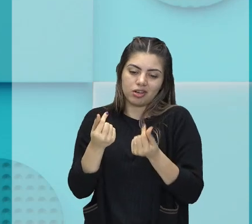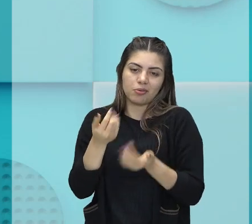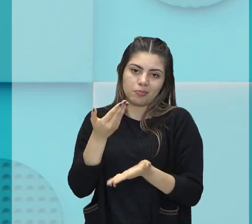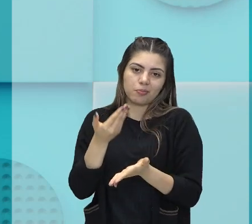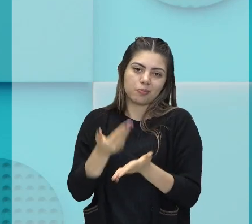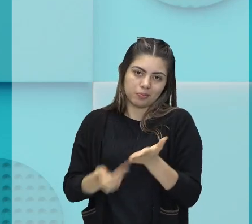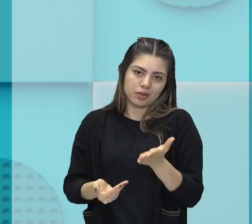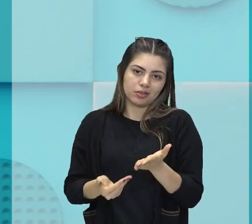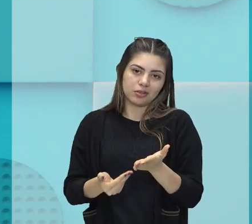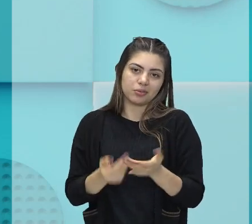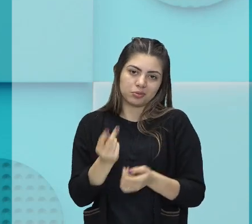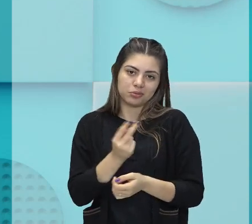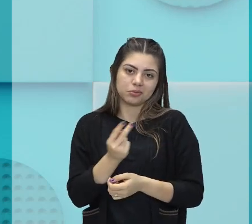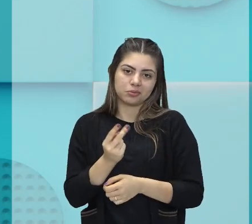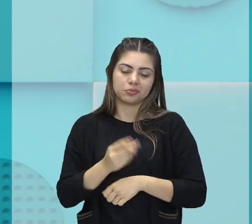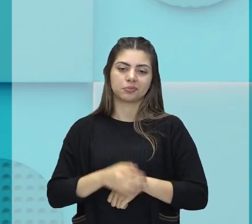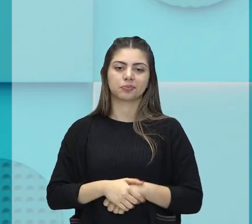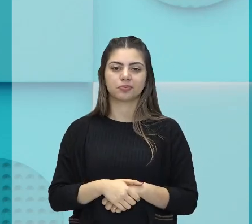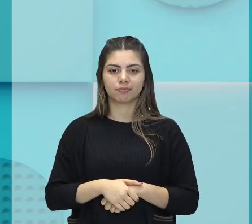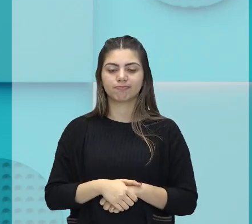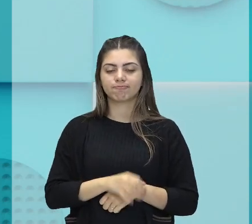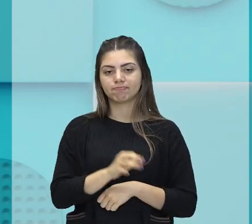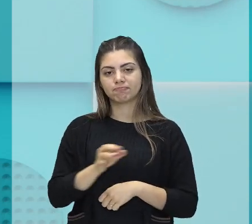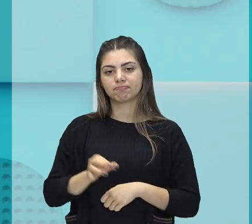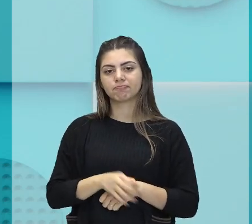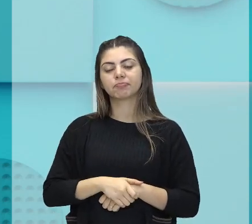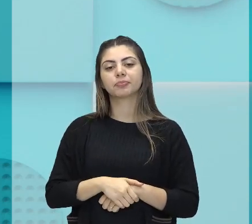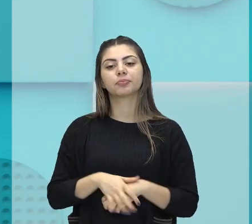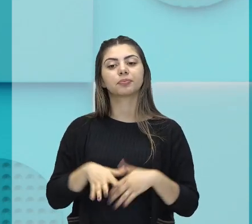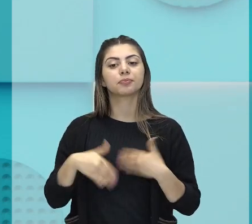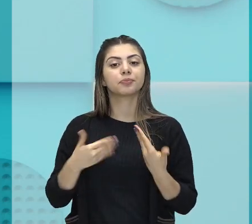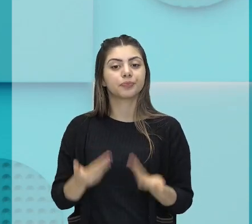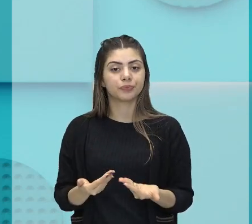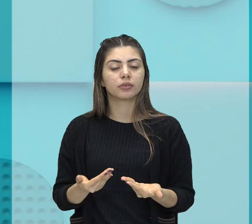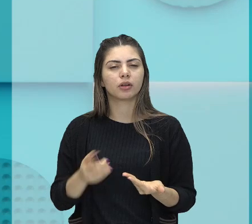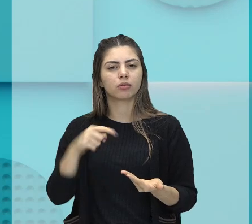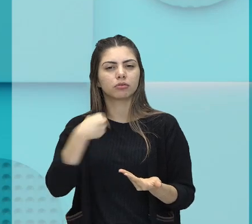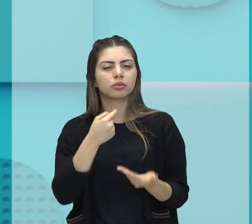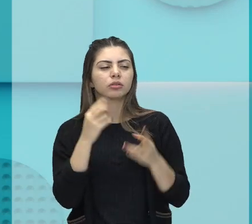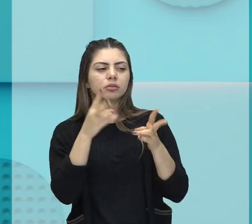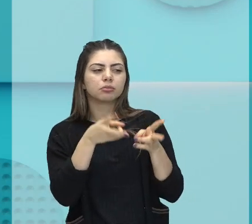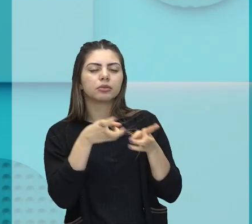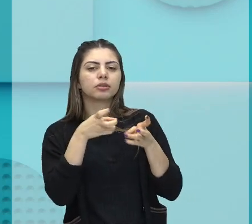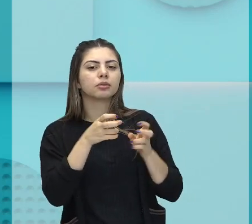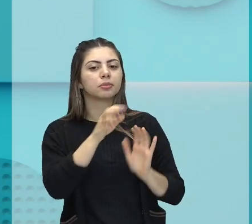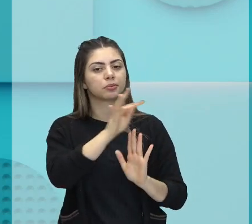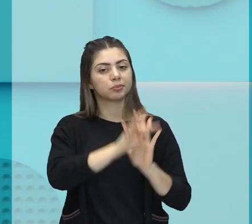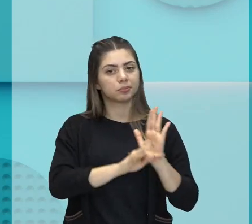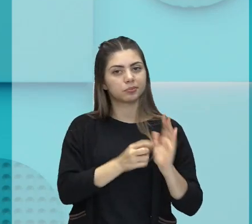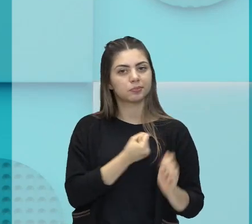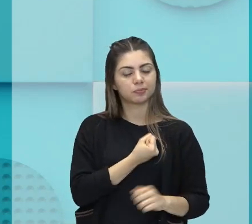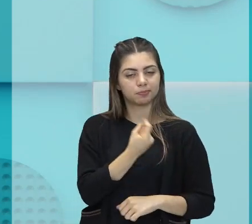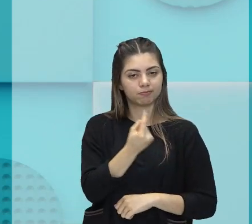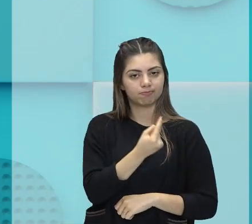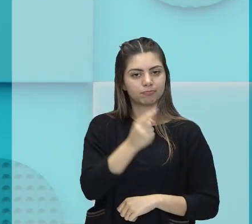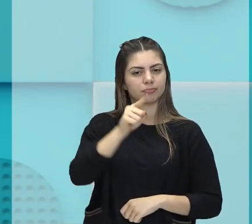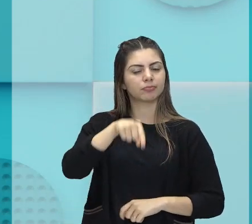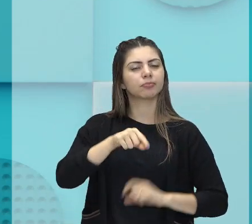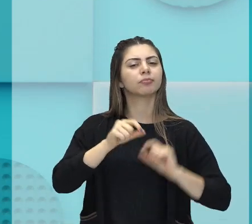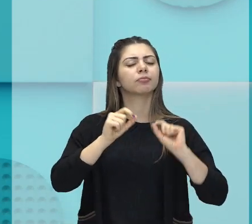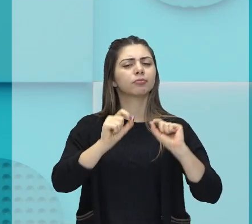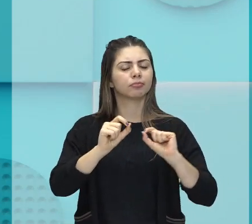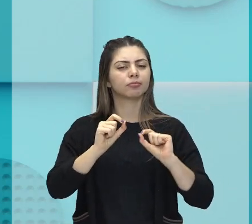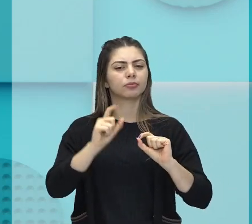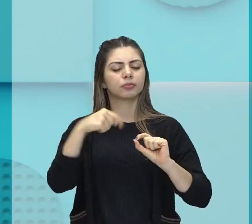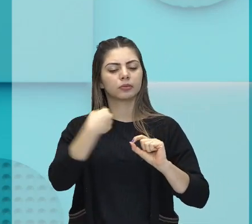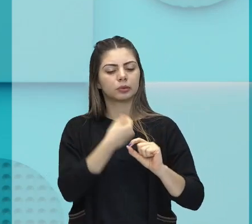homem quanto da galinha. Certinho, turma? Então, nós percebemos aí esse primeiro texto, um texto que faz